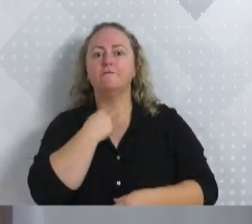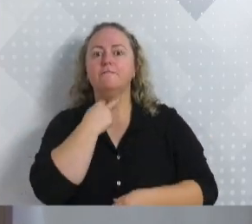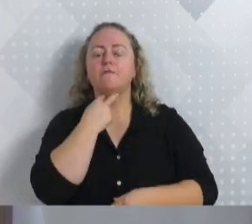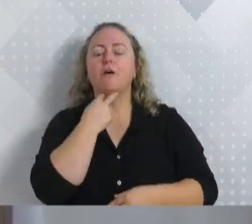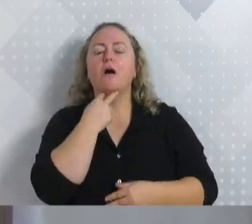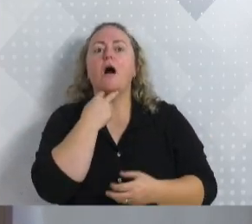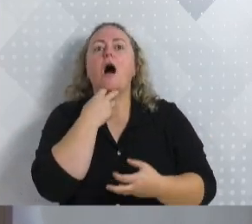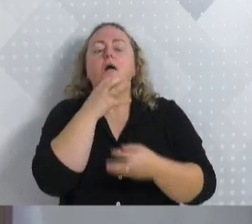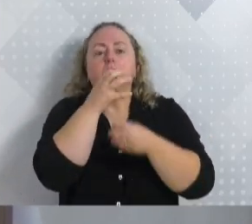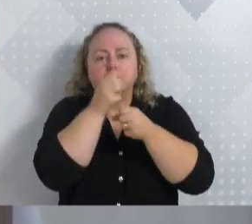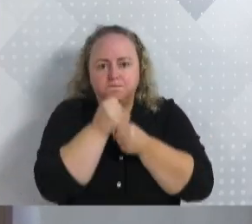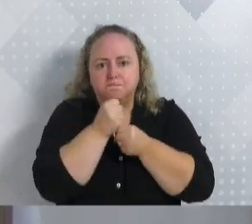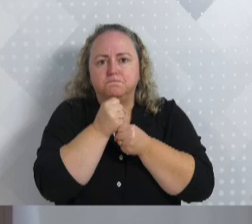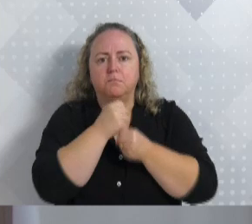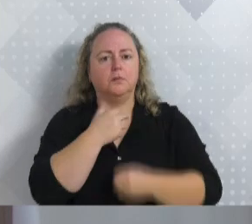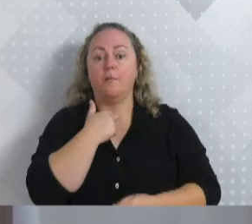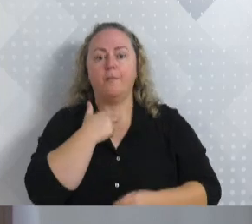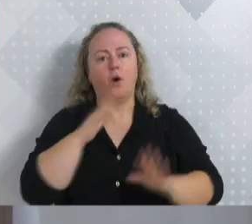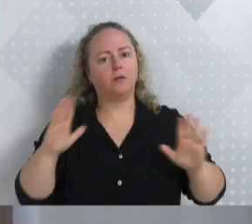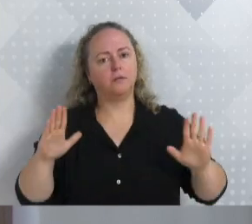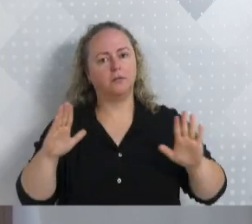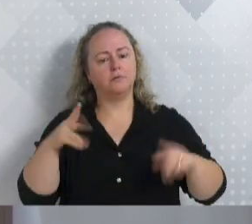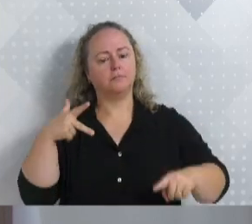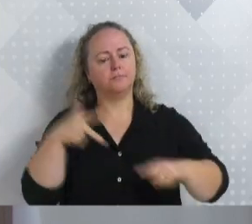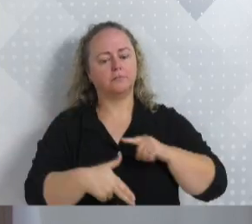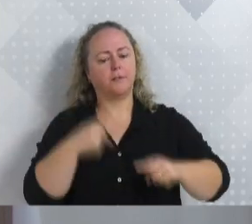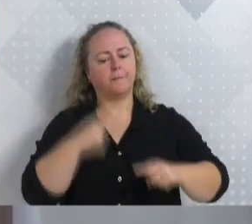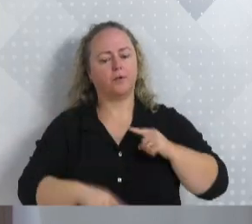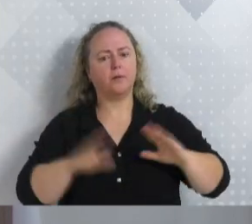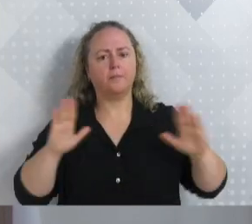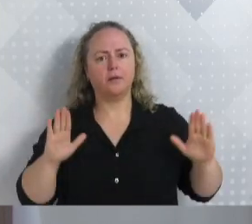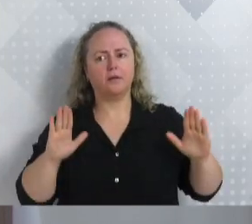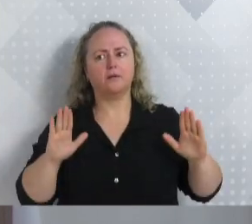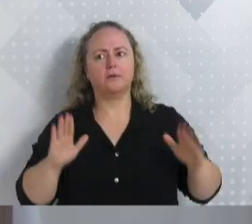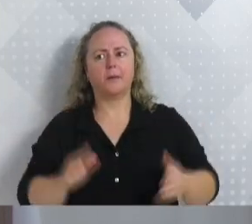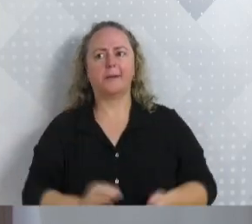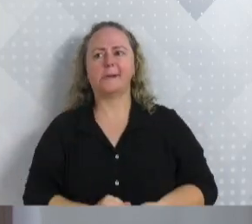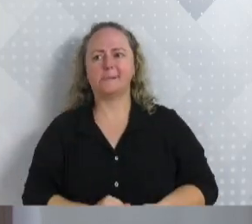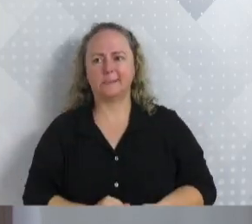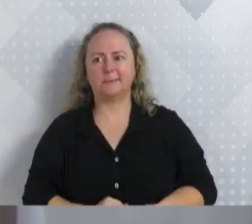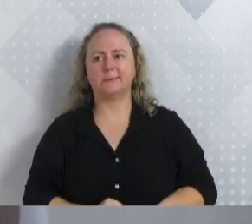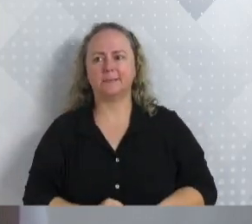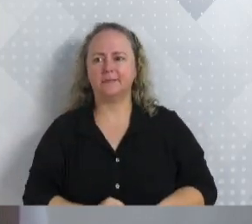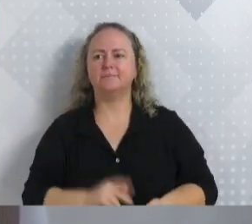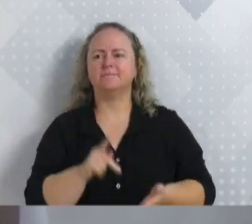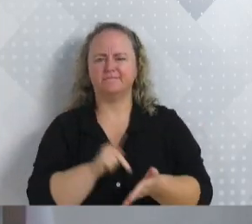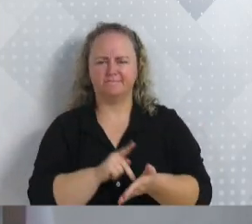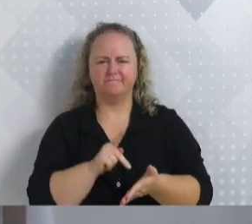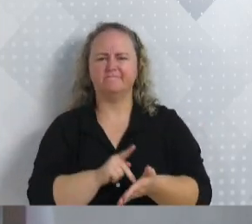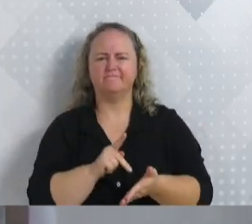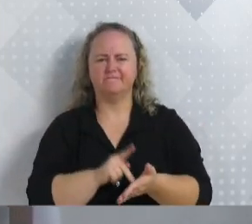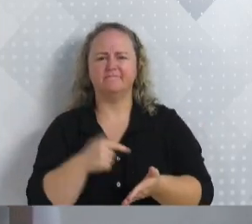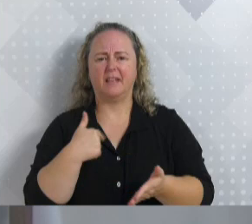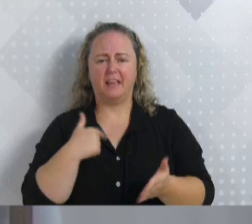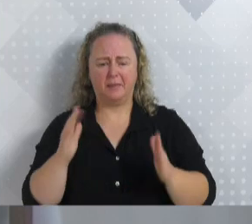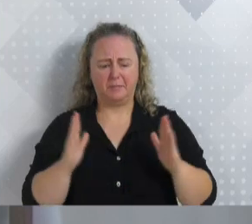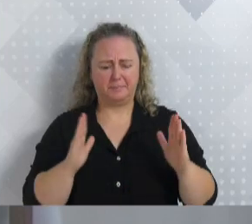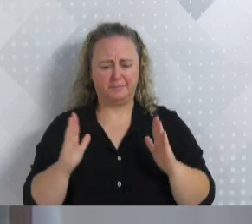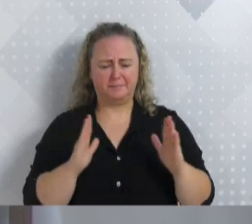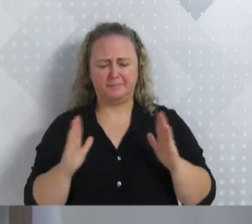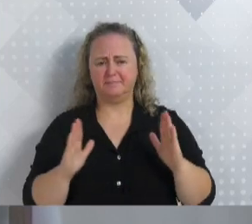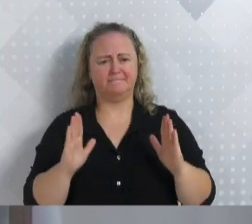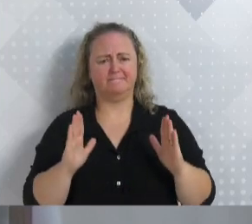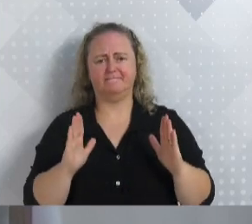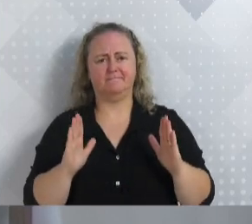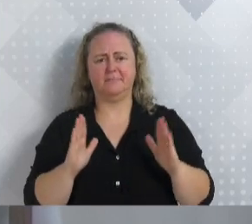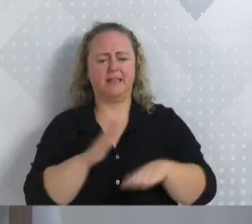berrar. Então, assim, do fundo do coração, do fundo do peito, cara, eu estou aqui cumprindo um mandato tampão e só fazendo a voz de